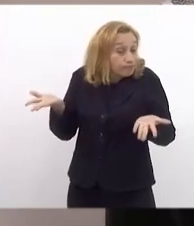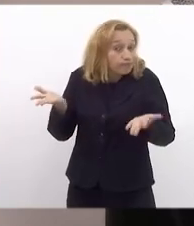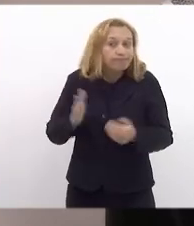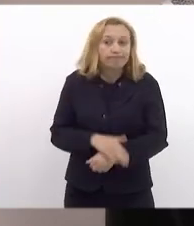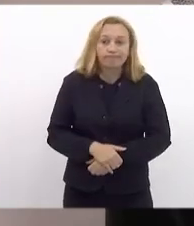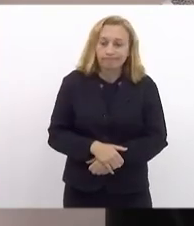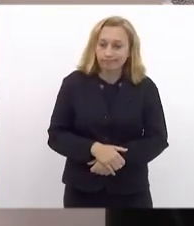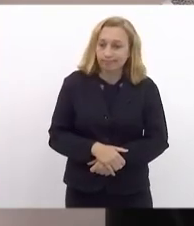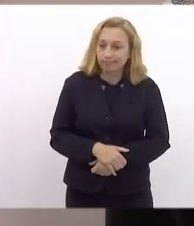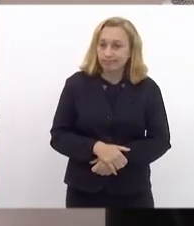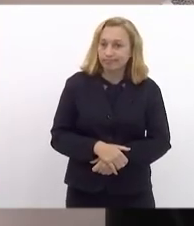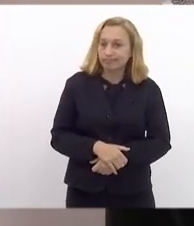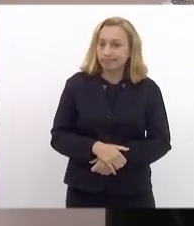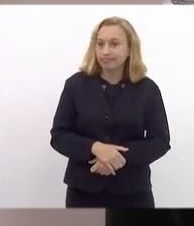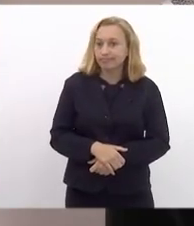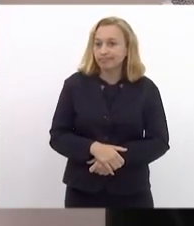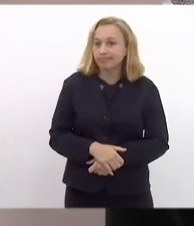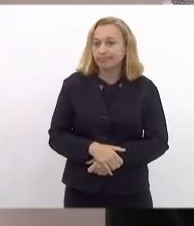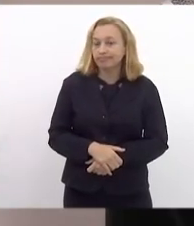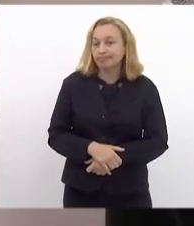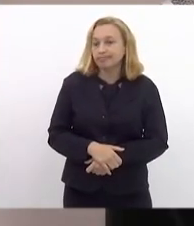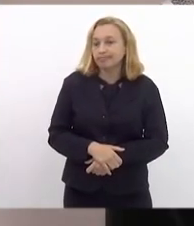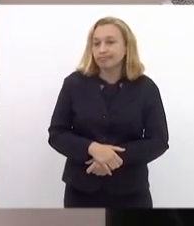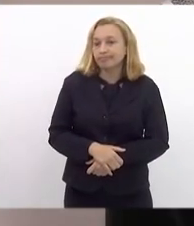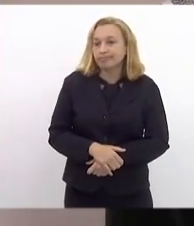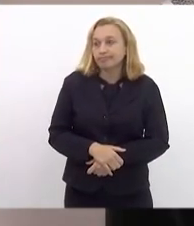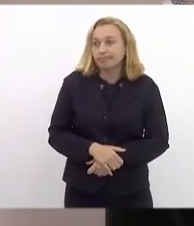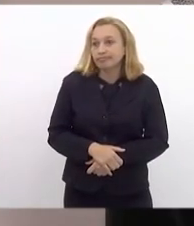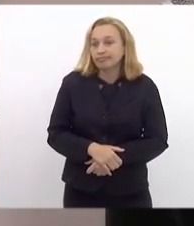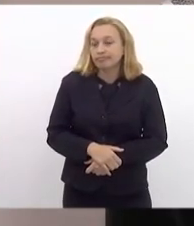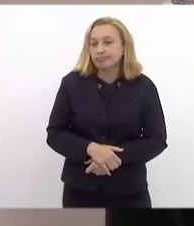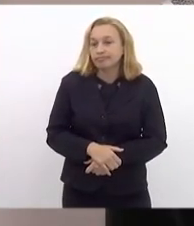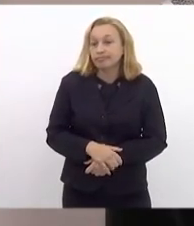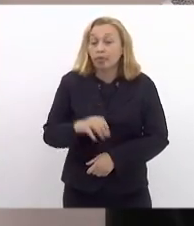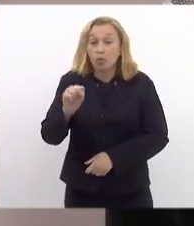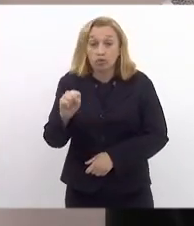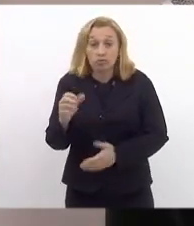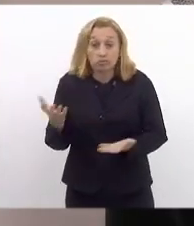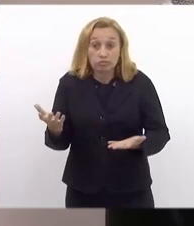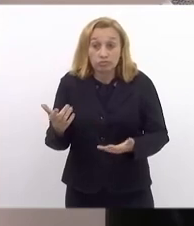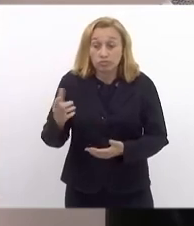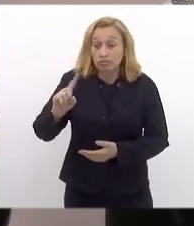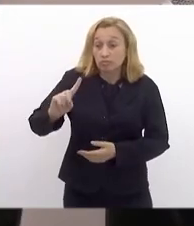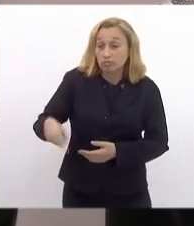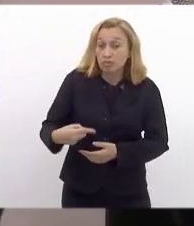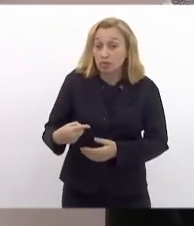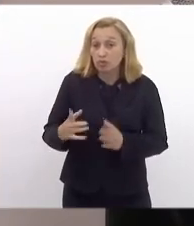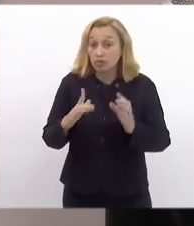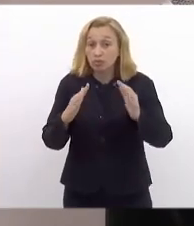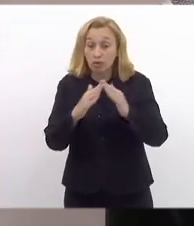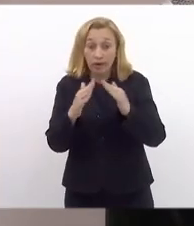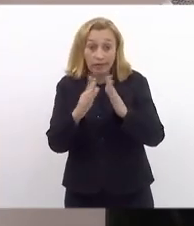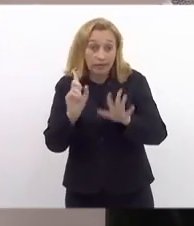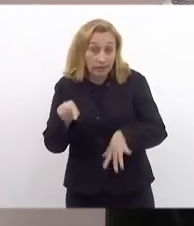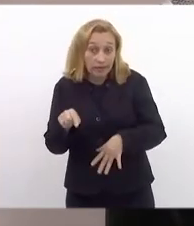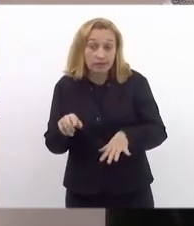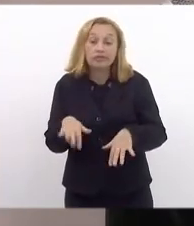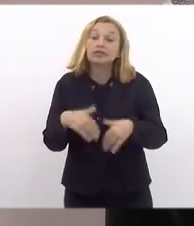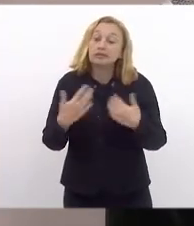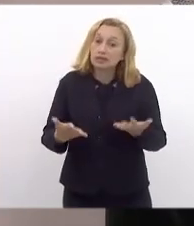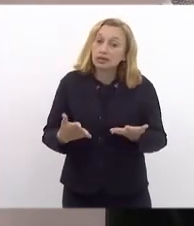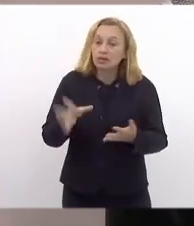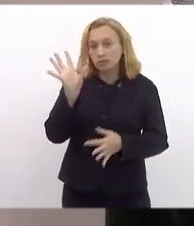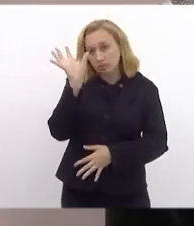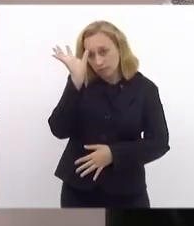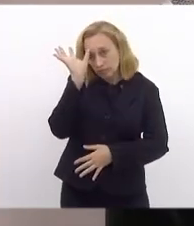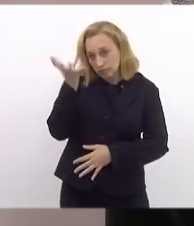como é que a gente tem aí para fazer aí que sa8000 habitações Então essa